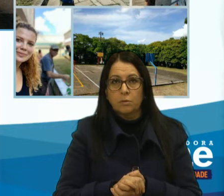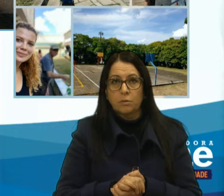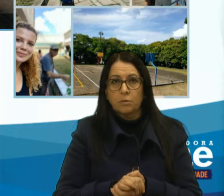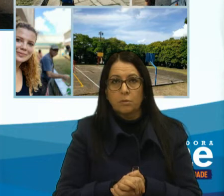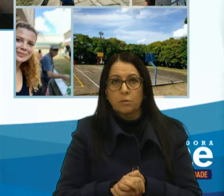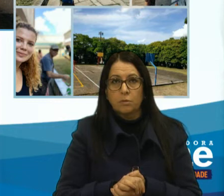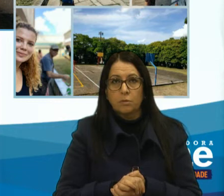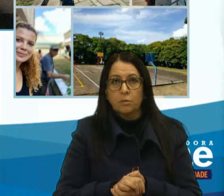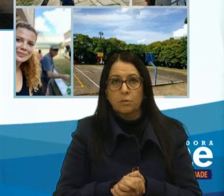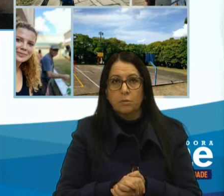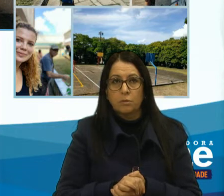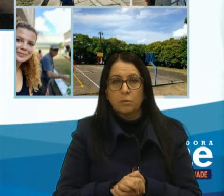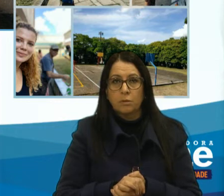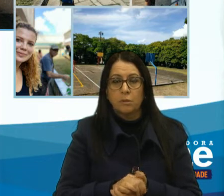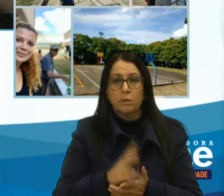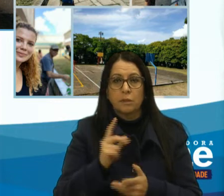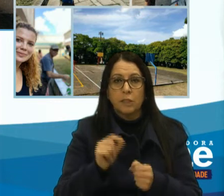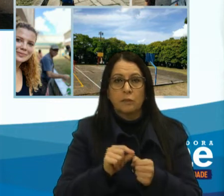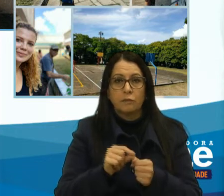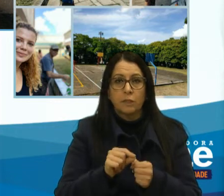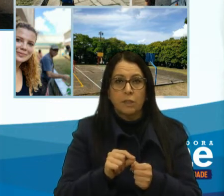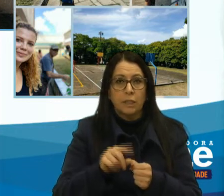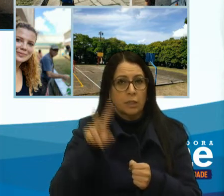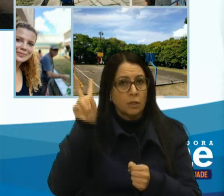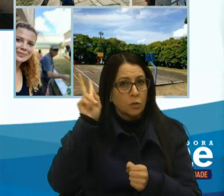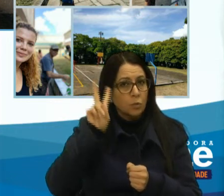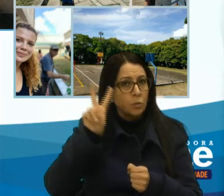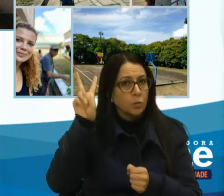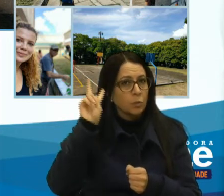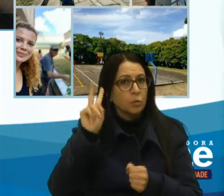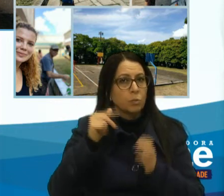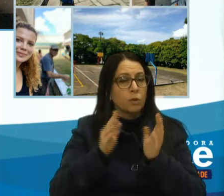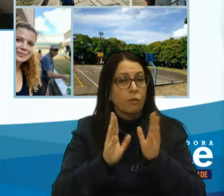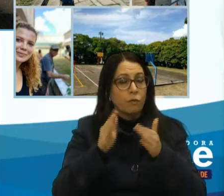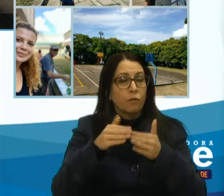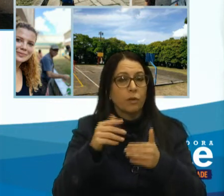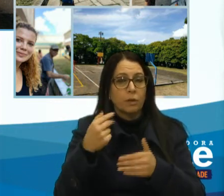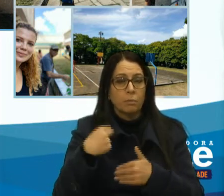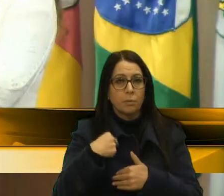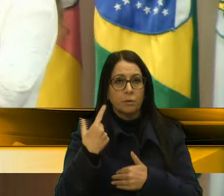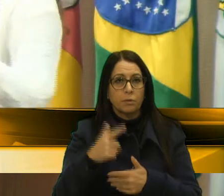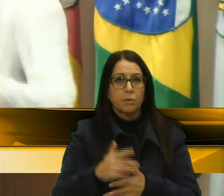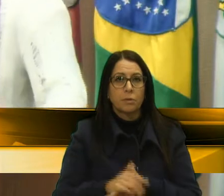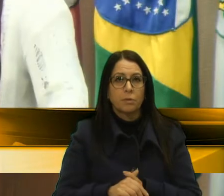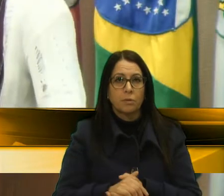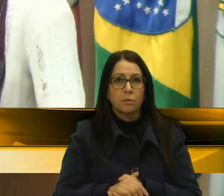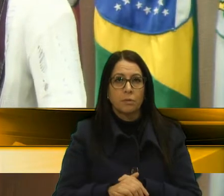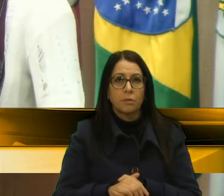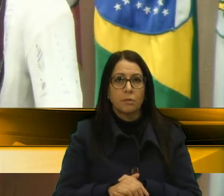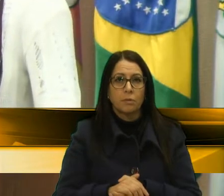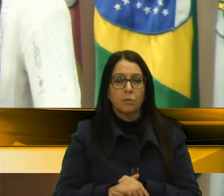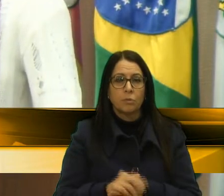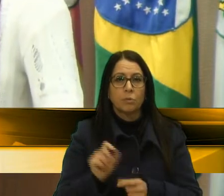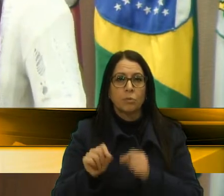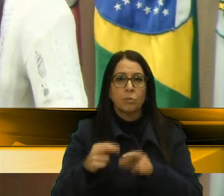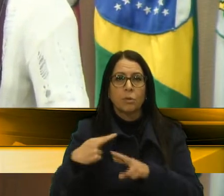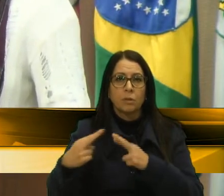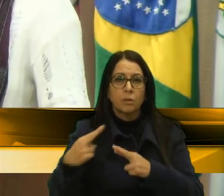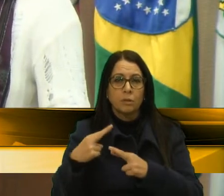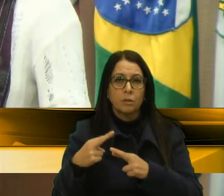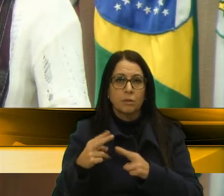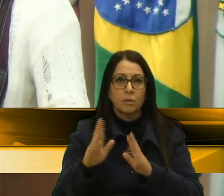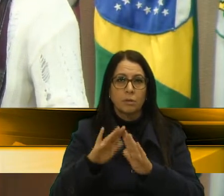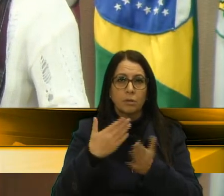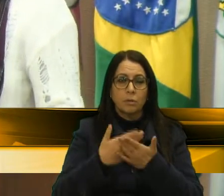Bom, se a gente fizer um histórico, vou pedir para focar em mim novamente, com relação ao Cristóvão